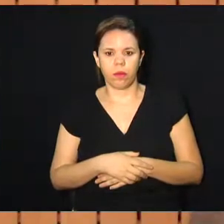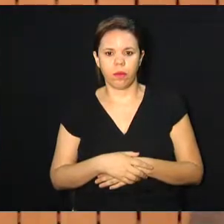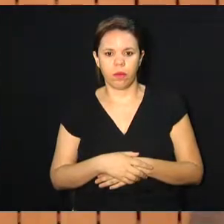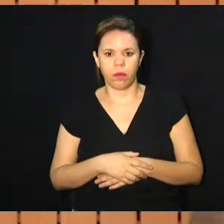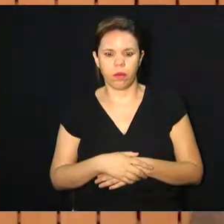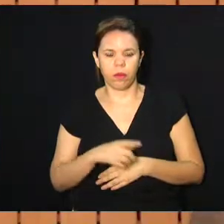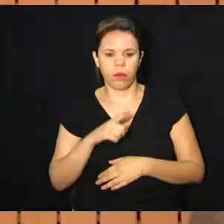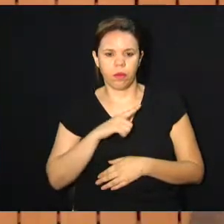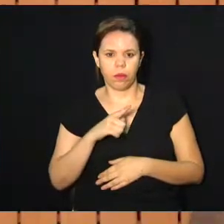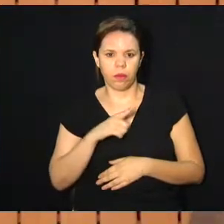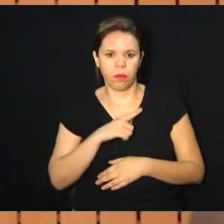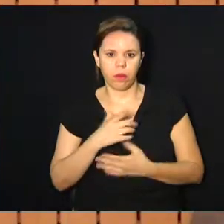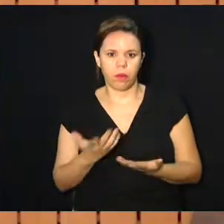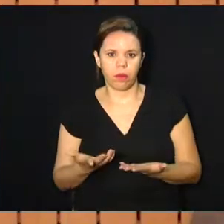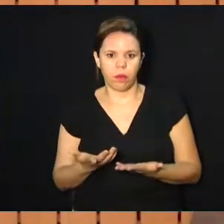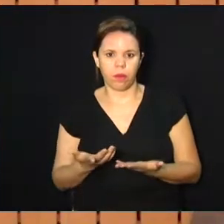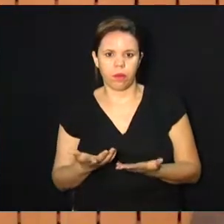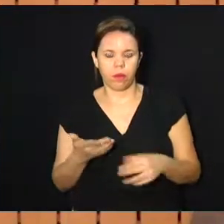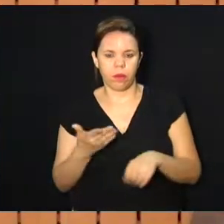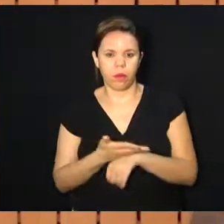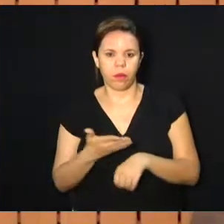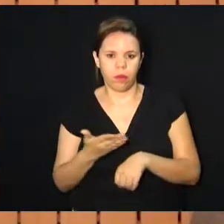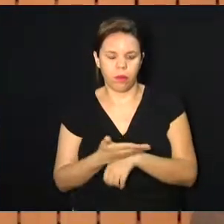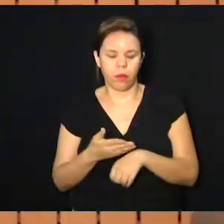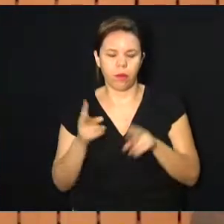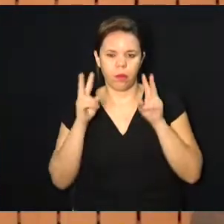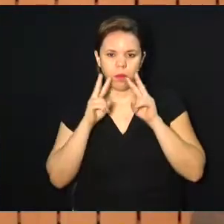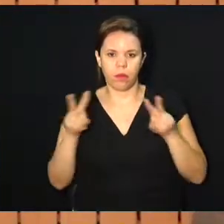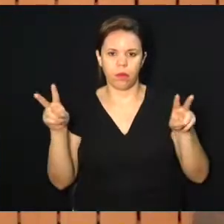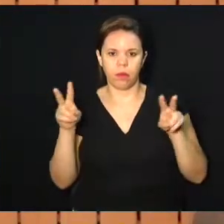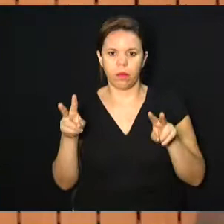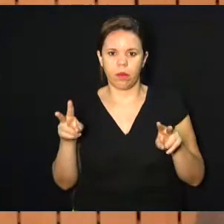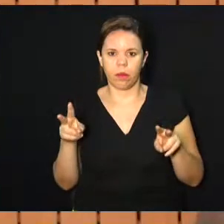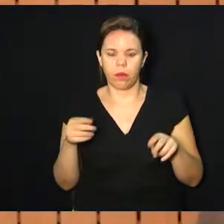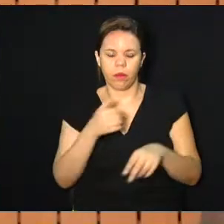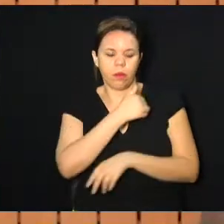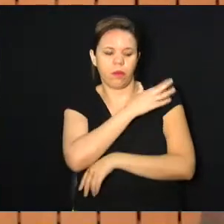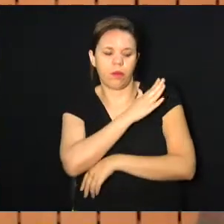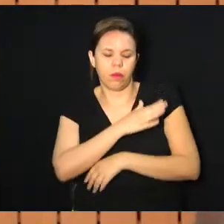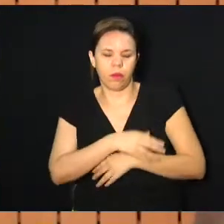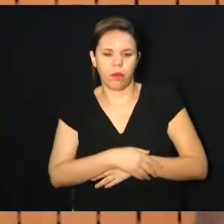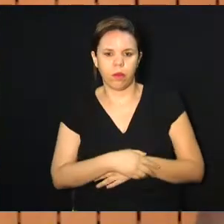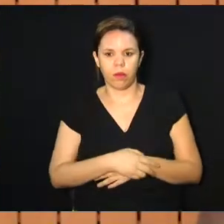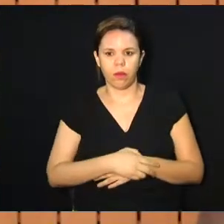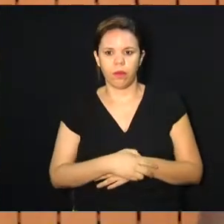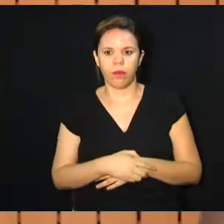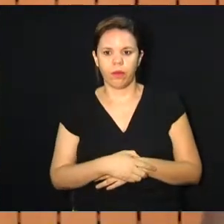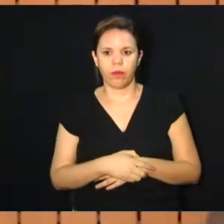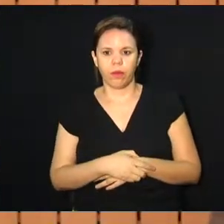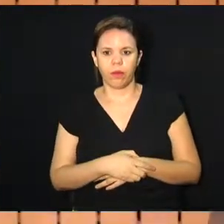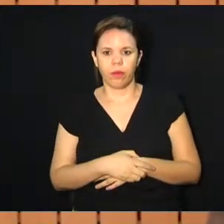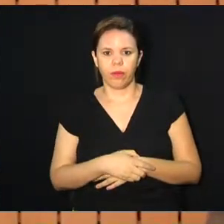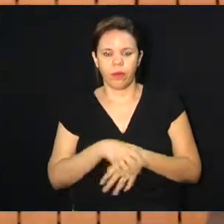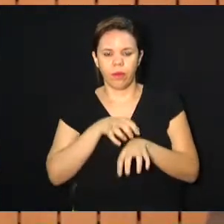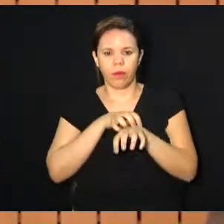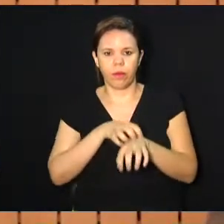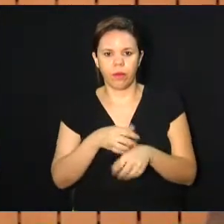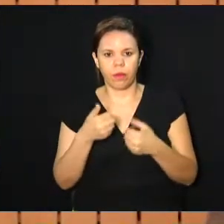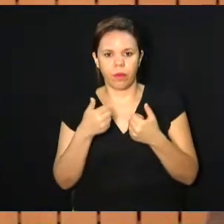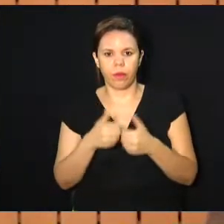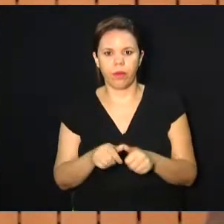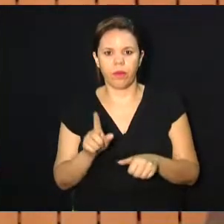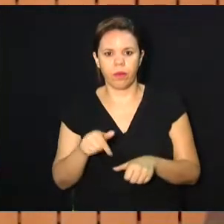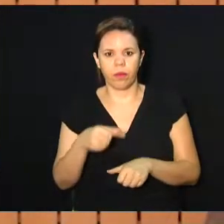tem ojeriza, né, a participação, até uma visão talvez um pouco preconceituosa. E o transporte,